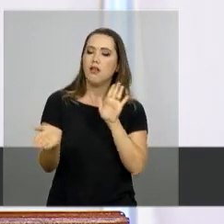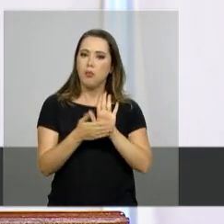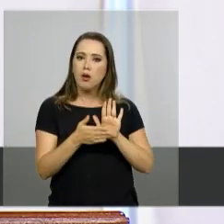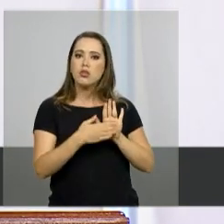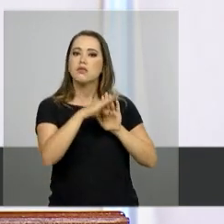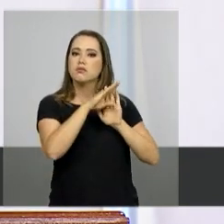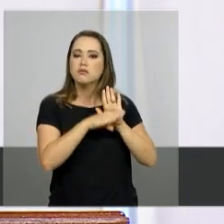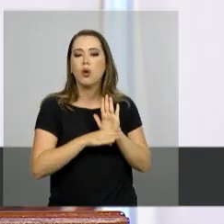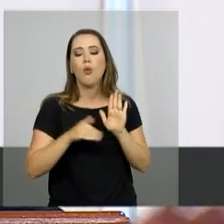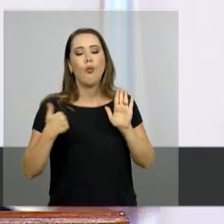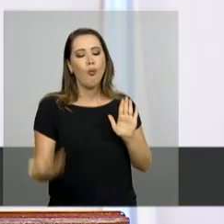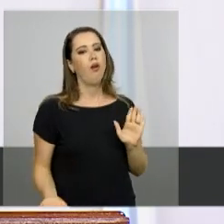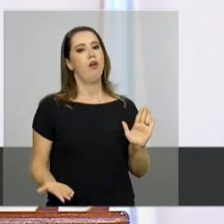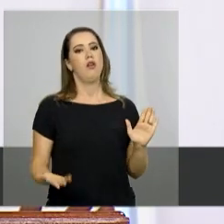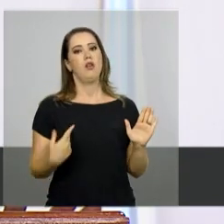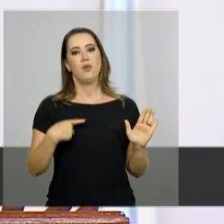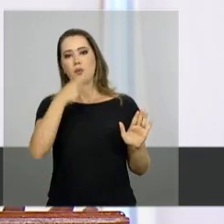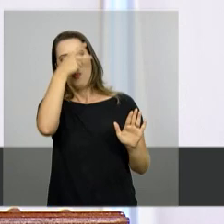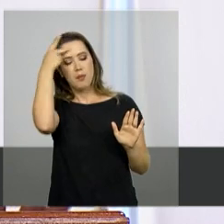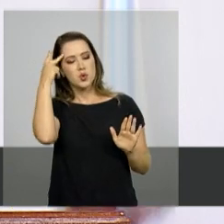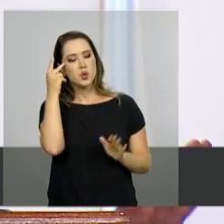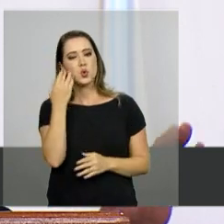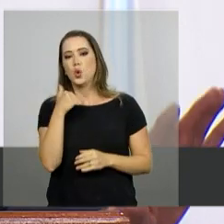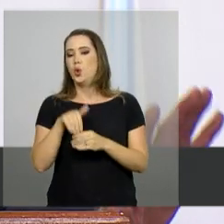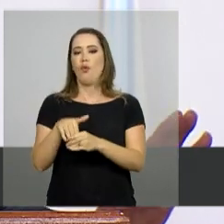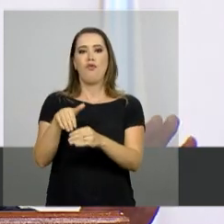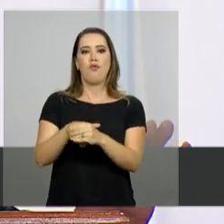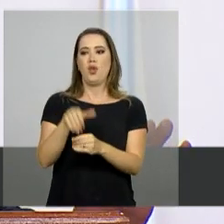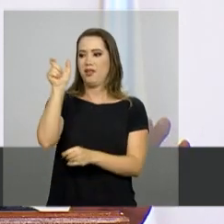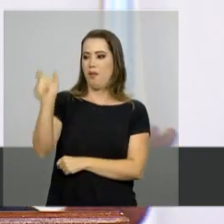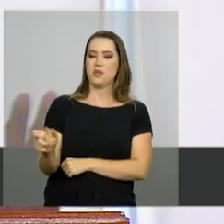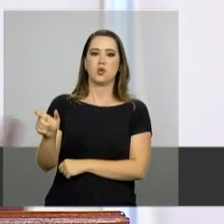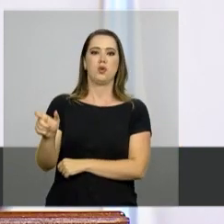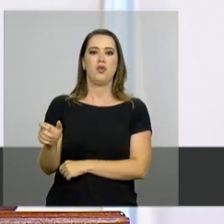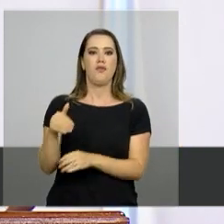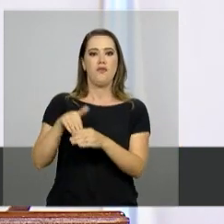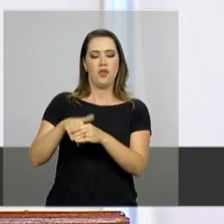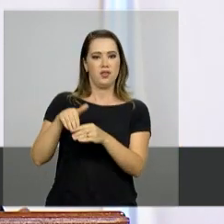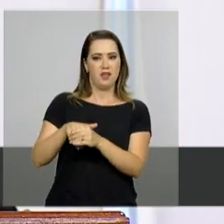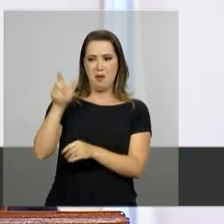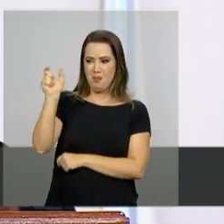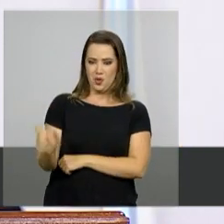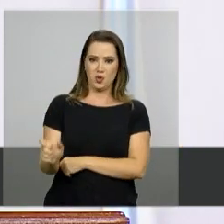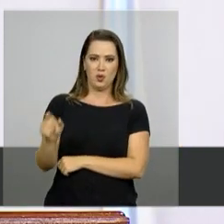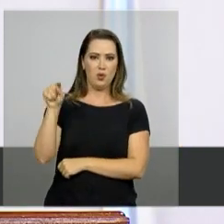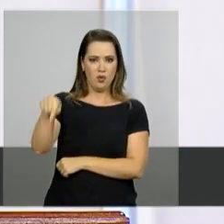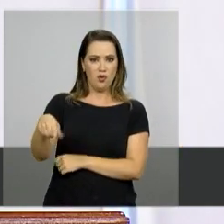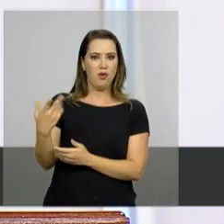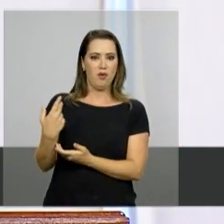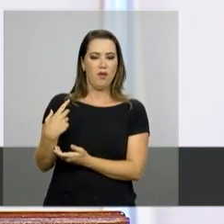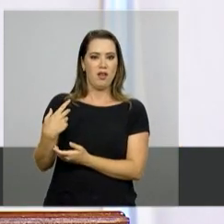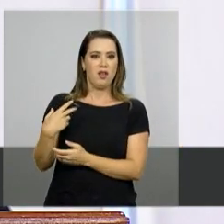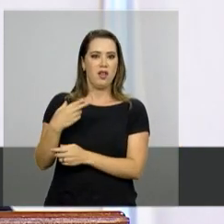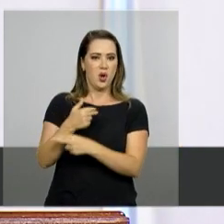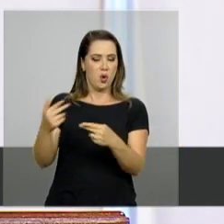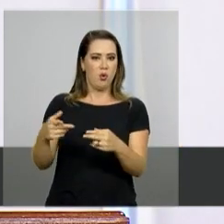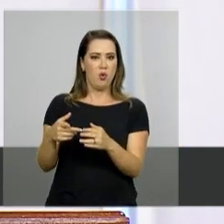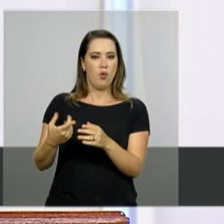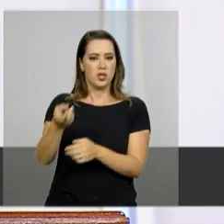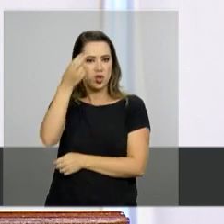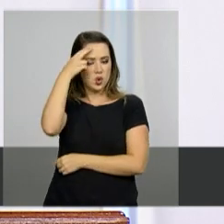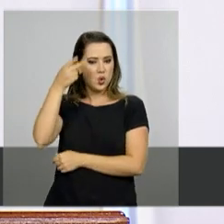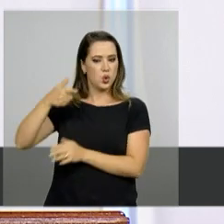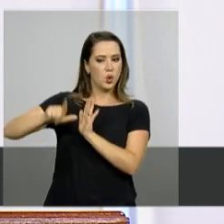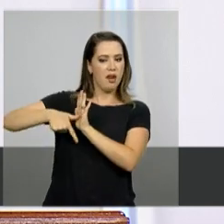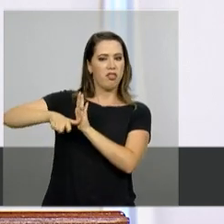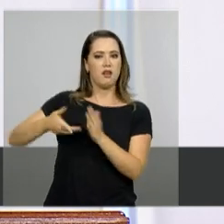projectos que ninguém vota em candidato este é o grande arquivo votar em candidato é coisa de cultura atrasada você tem de votar em